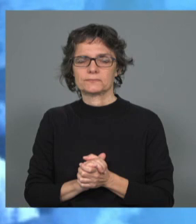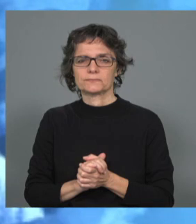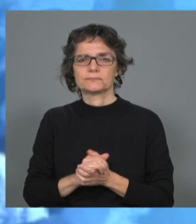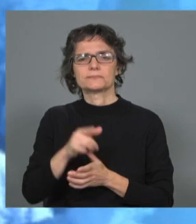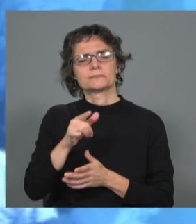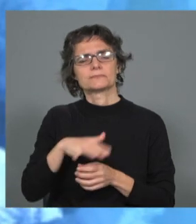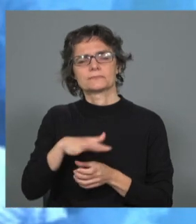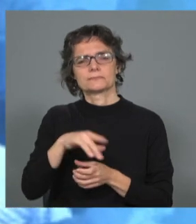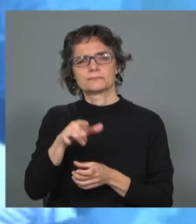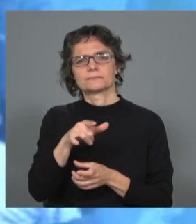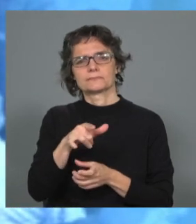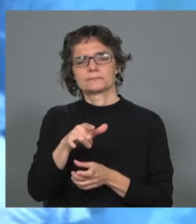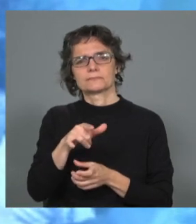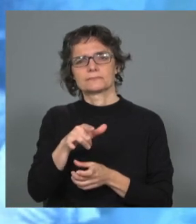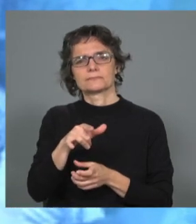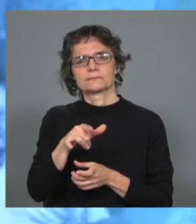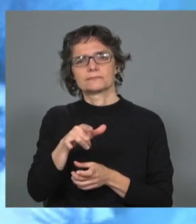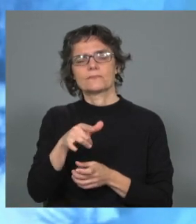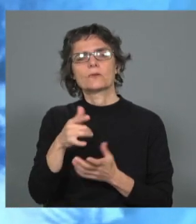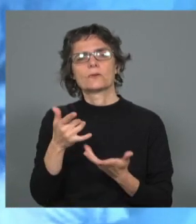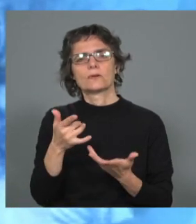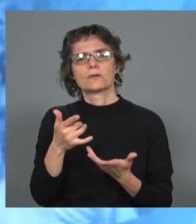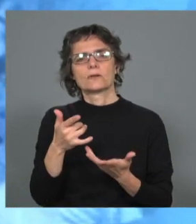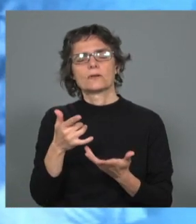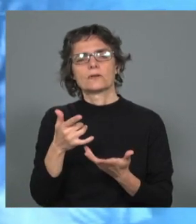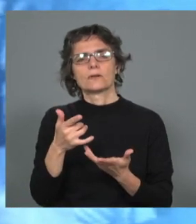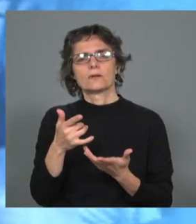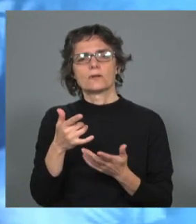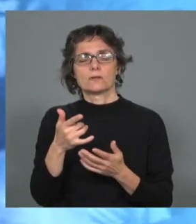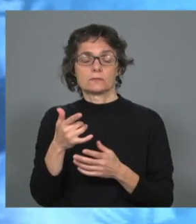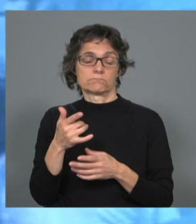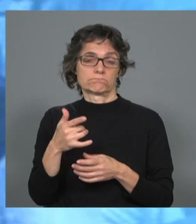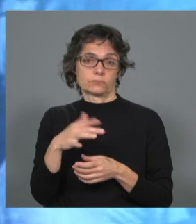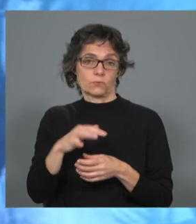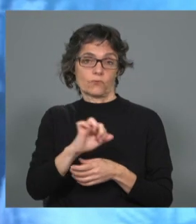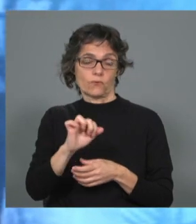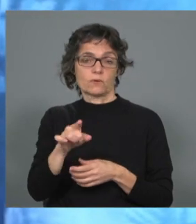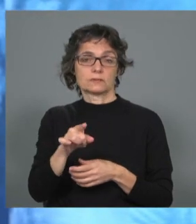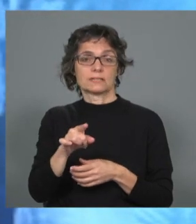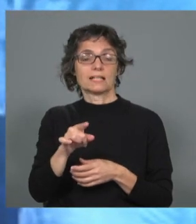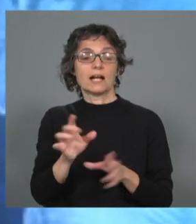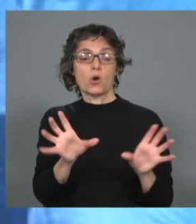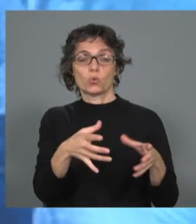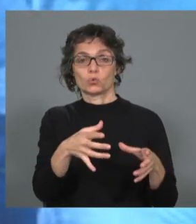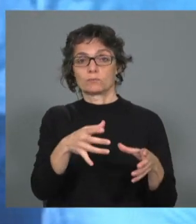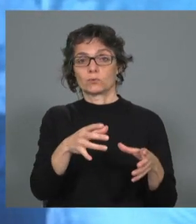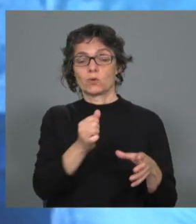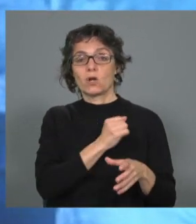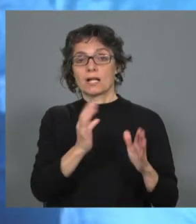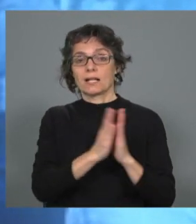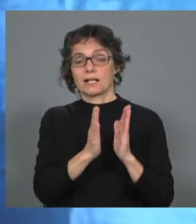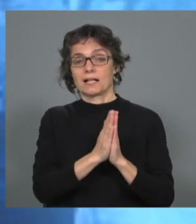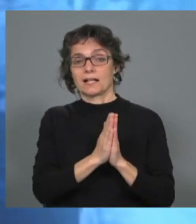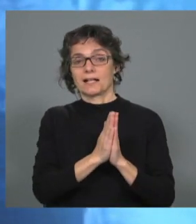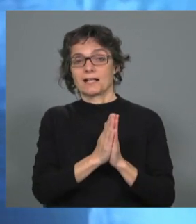alguma forma, já trabalhavam, porque encontraram um grupo numa paróquia de Lisboa, na paróquia de Santa